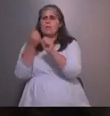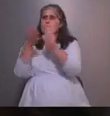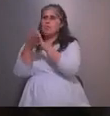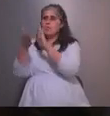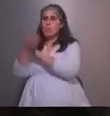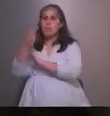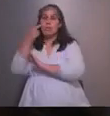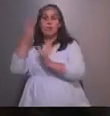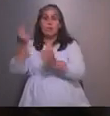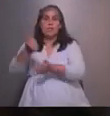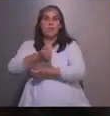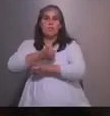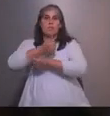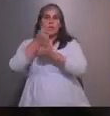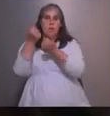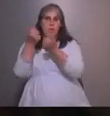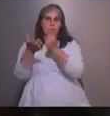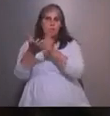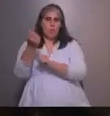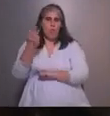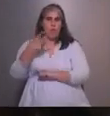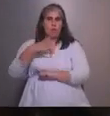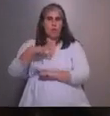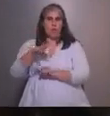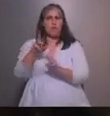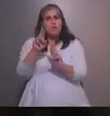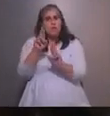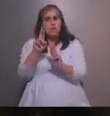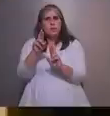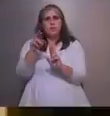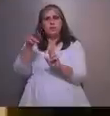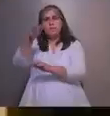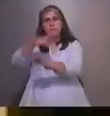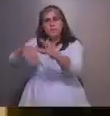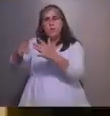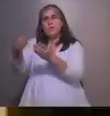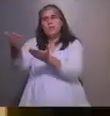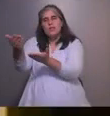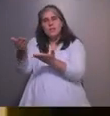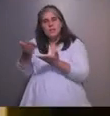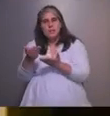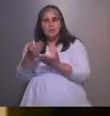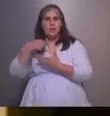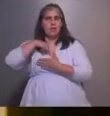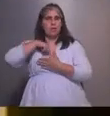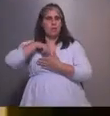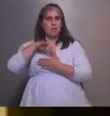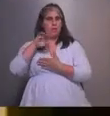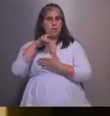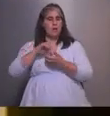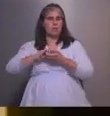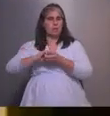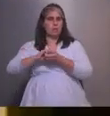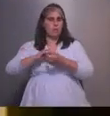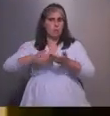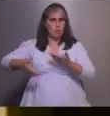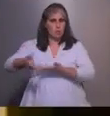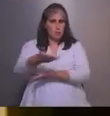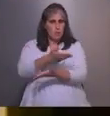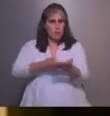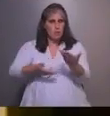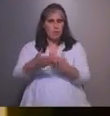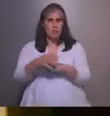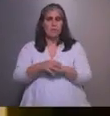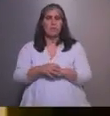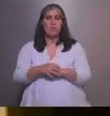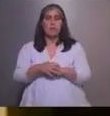vida, esperando ser recebido e compreendido com humanismo, justiça e solidariedade. Com